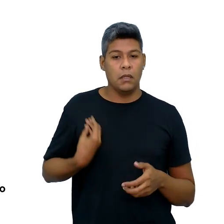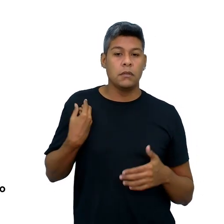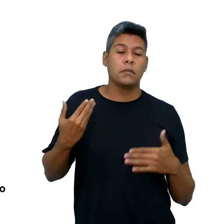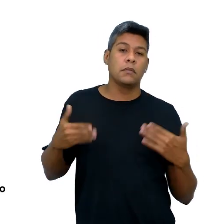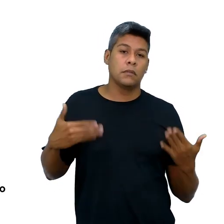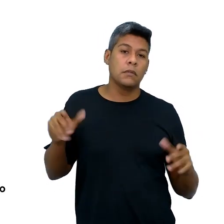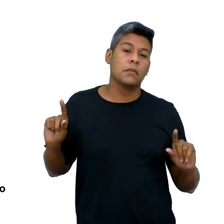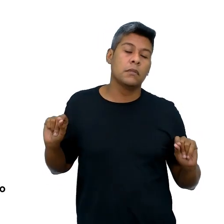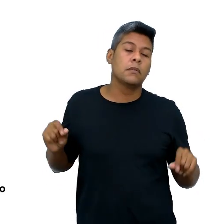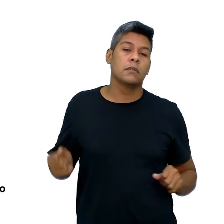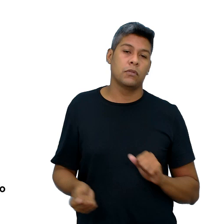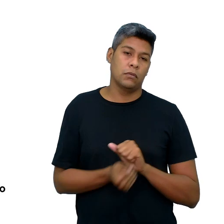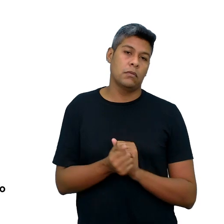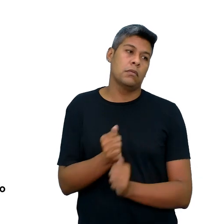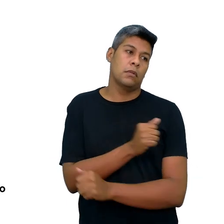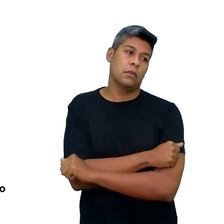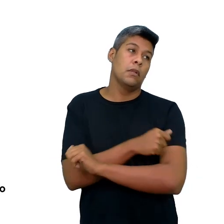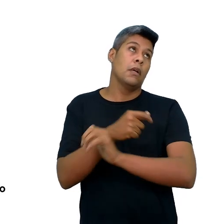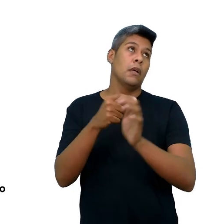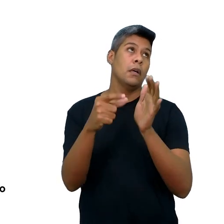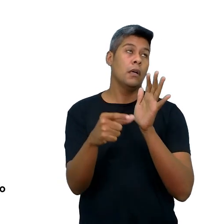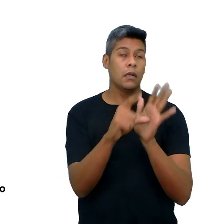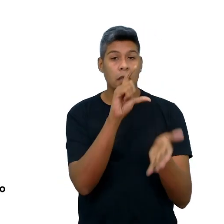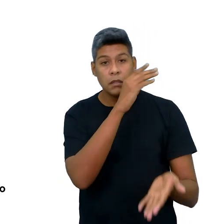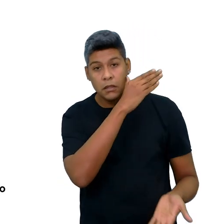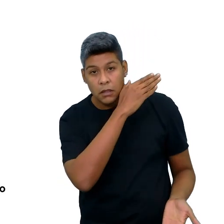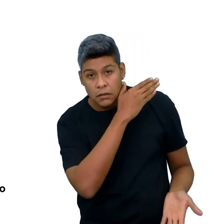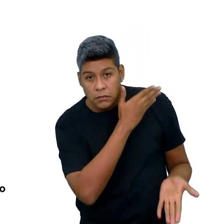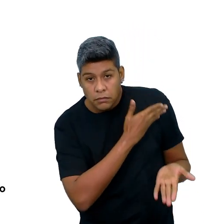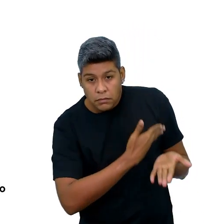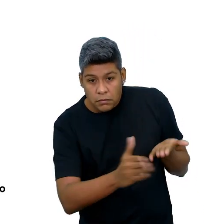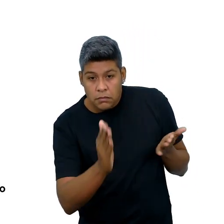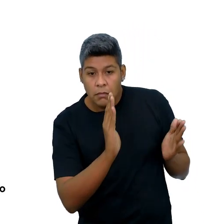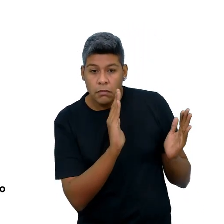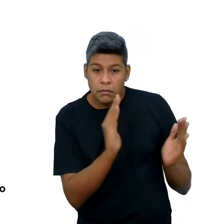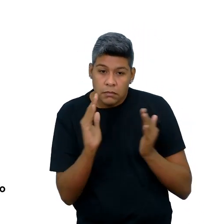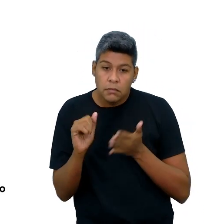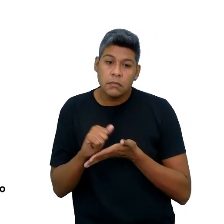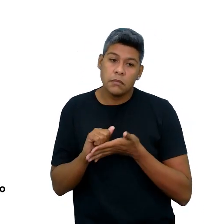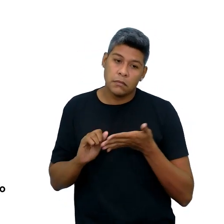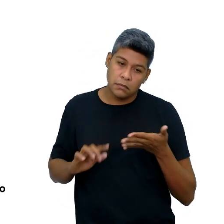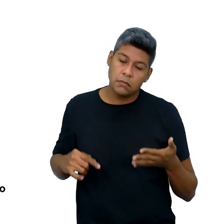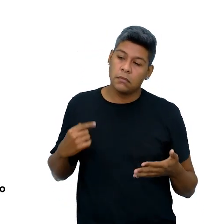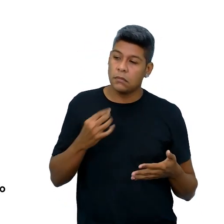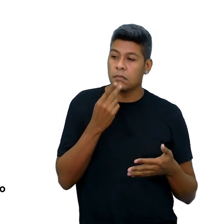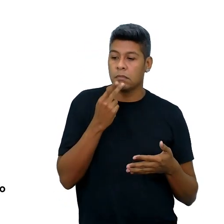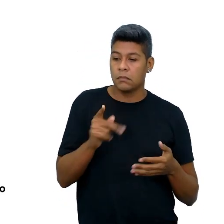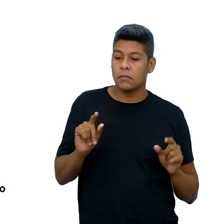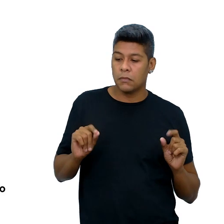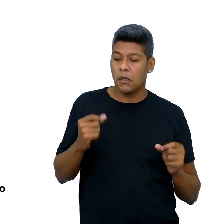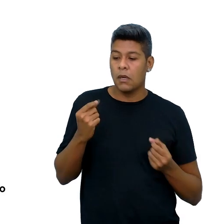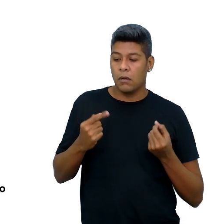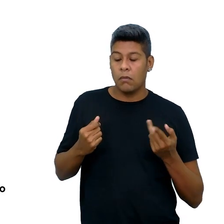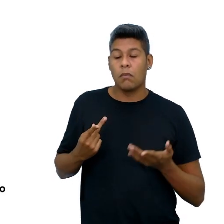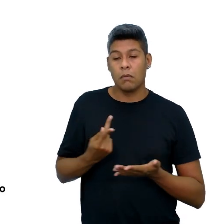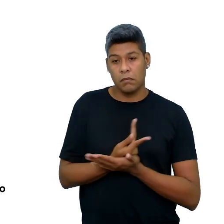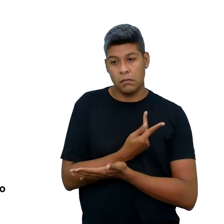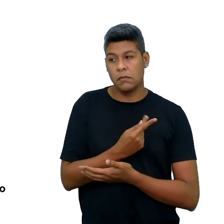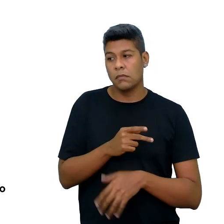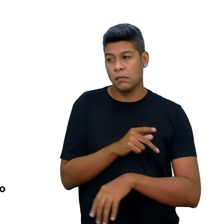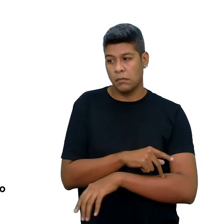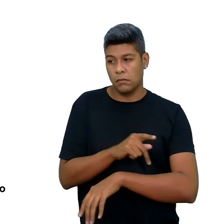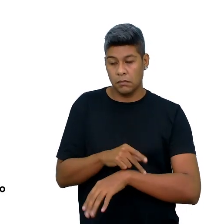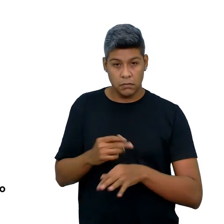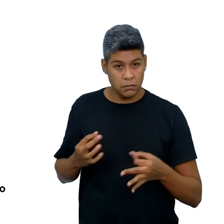desenvolvendo com os estudantes. Então, antes de dar início, né, essa sequência de atividades, nós sugerimos algumas ações pedagógicas,